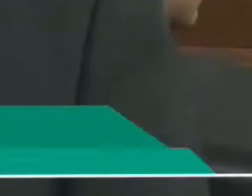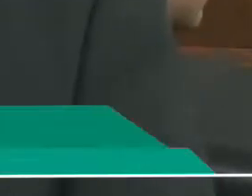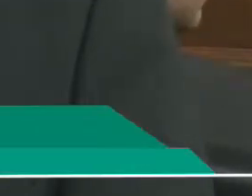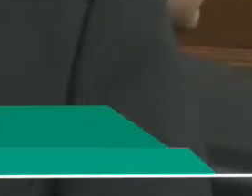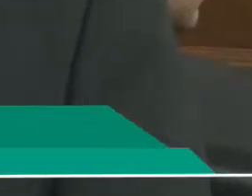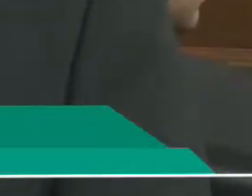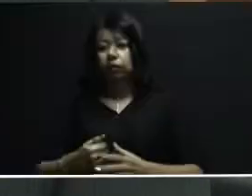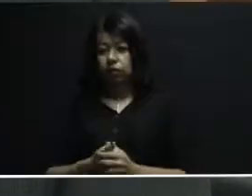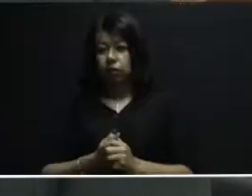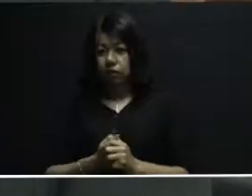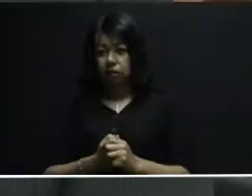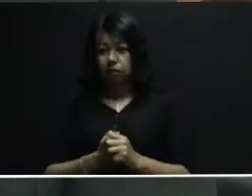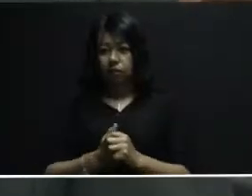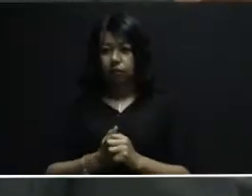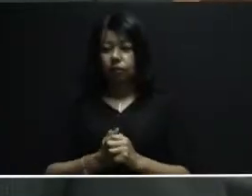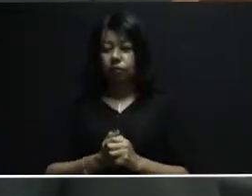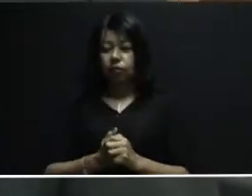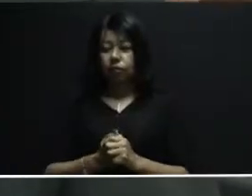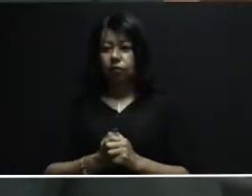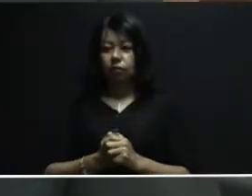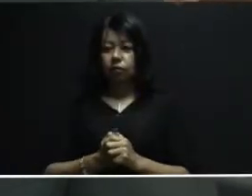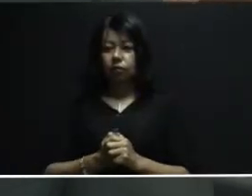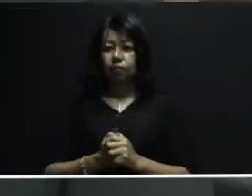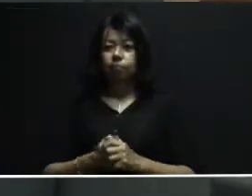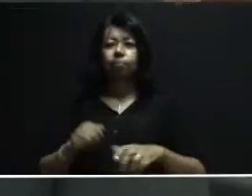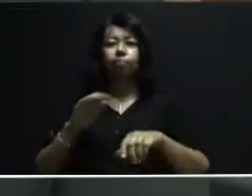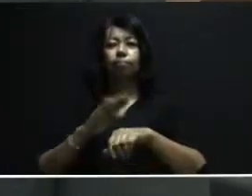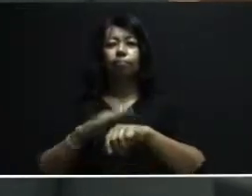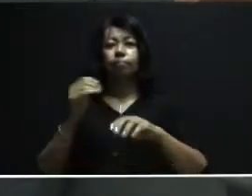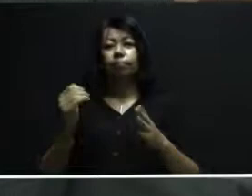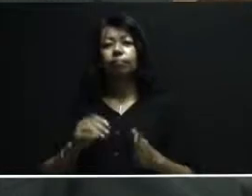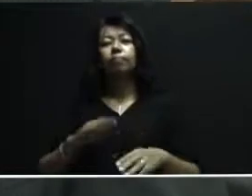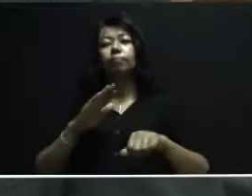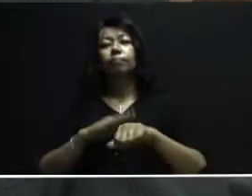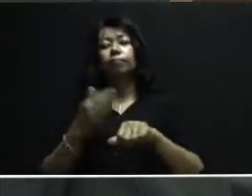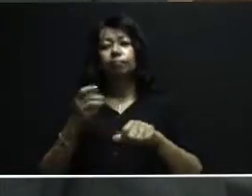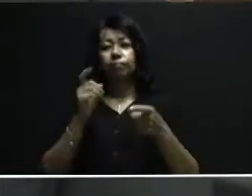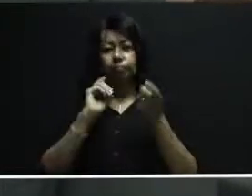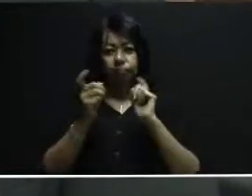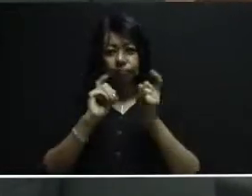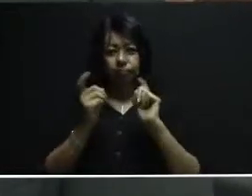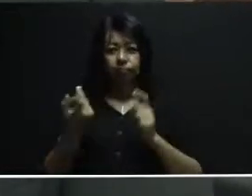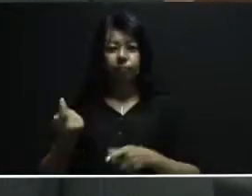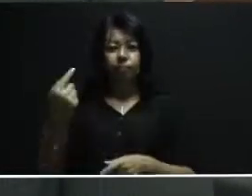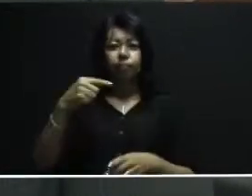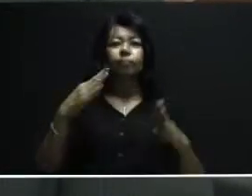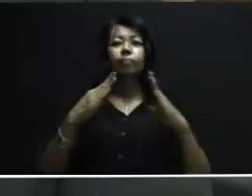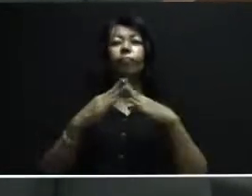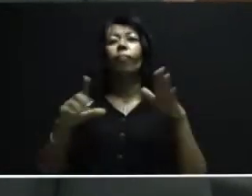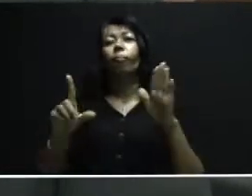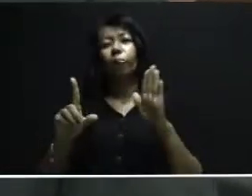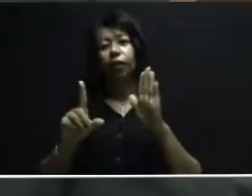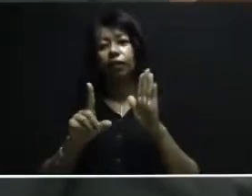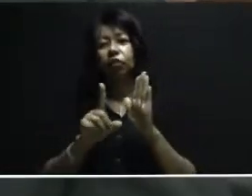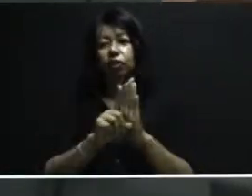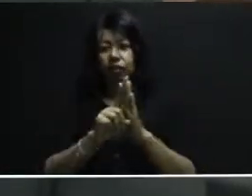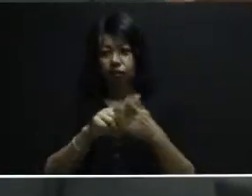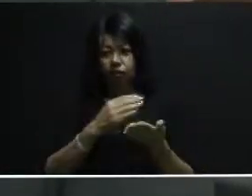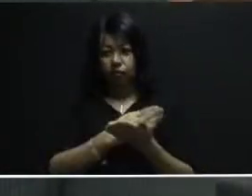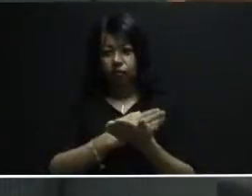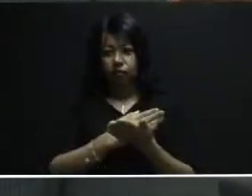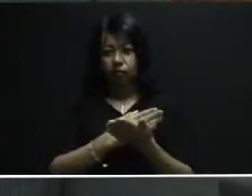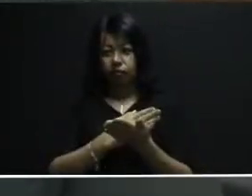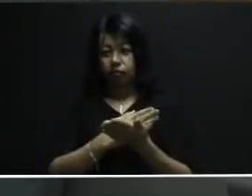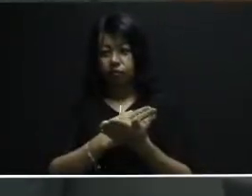Olá, seja bem-vindo à sua TV Câmara. Iniciamos agora mais uma transmissão ao vivo direto do plenário desta Casa de Leis. Hoje você